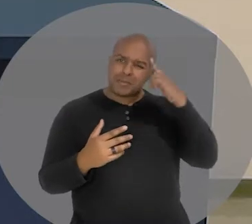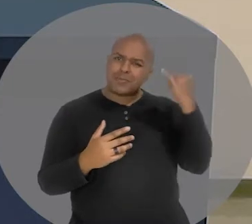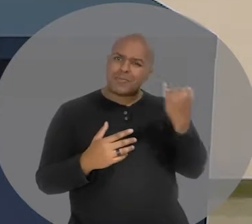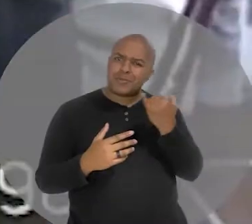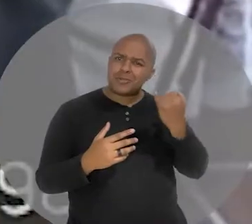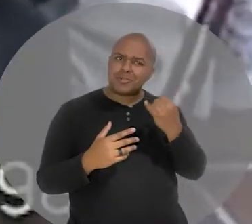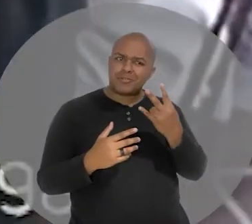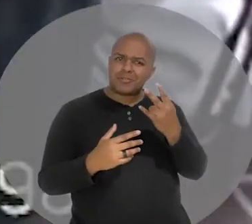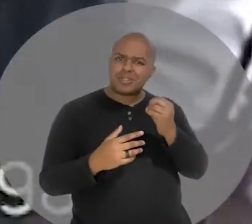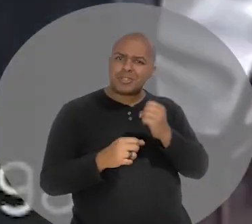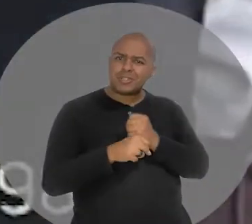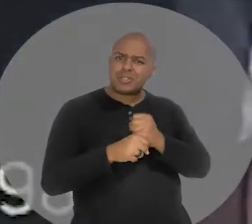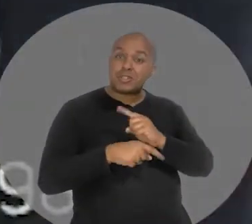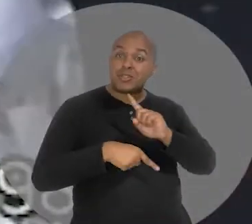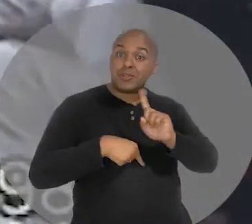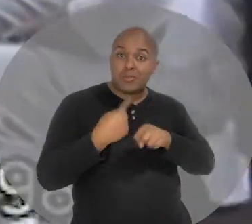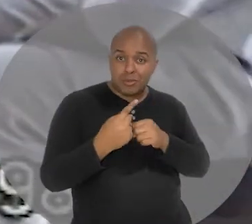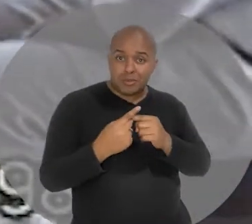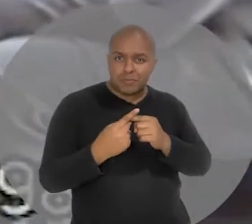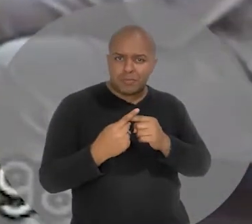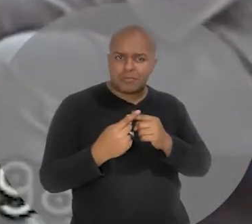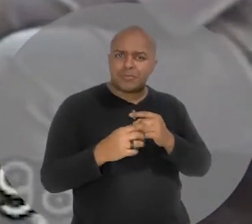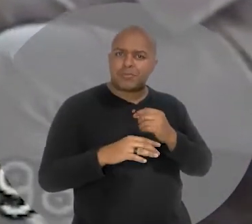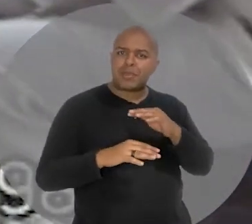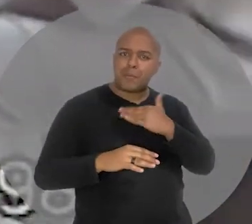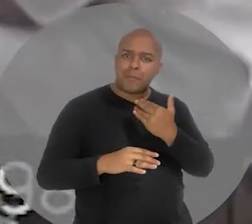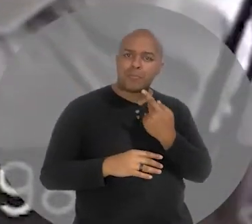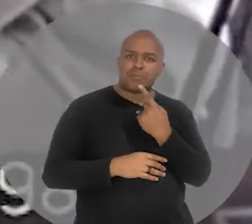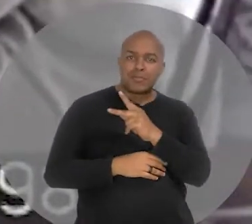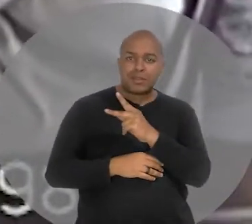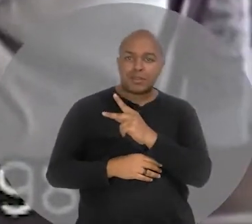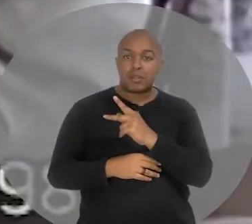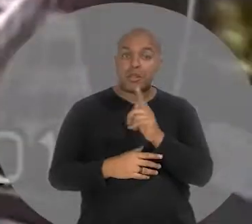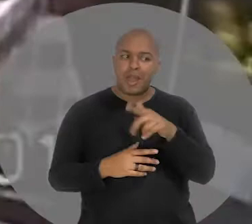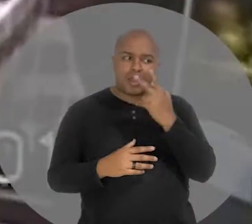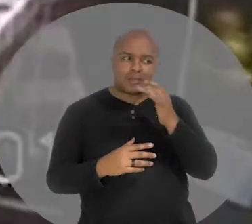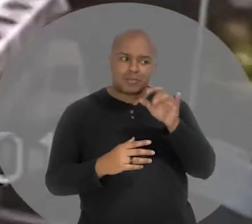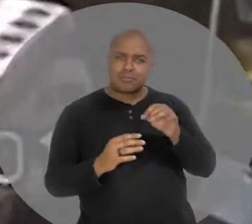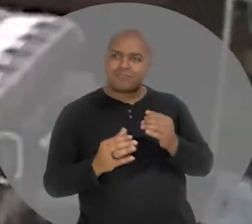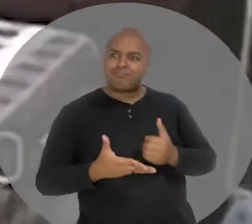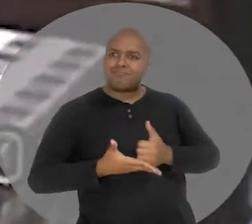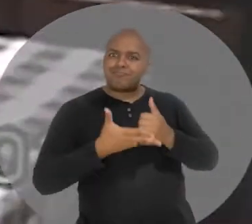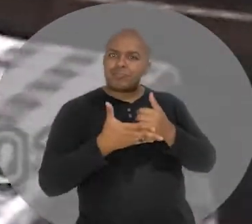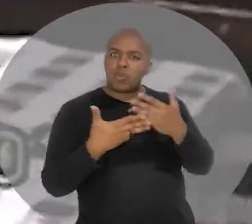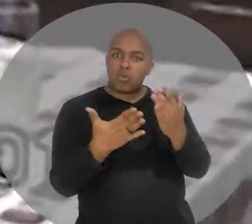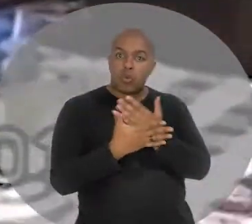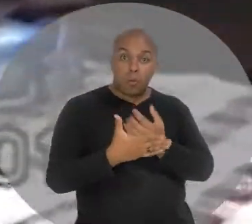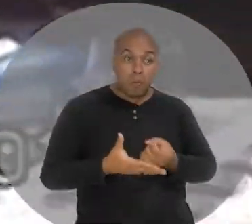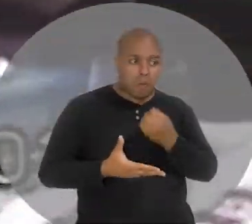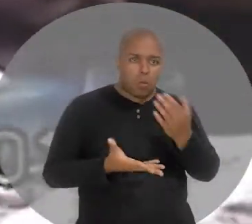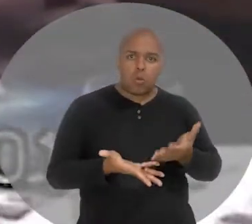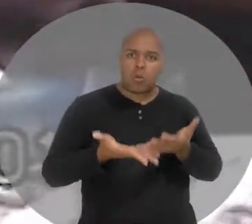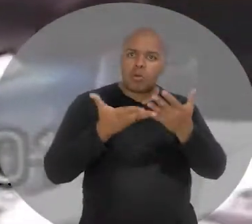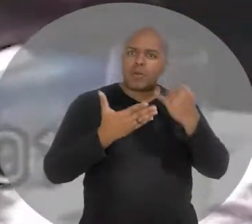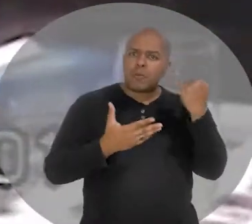anos depois, né, do falecimento dela, né, acho que essa homenagem, né, Lígia Acena, julho de